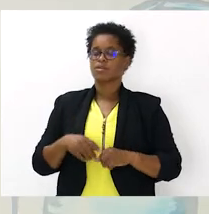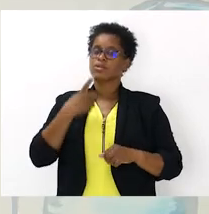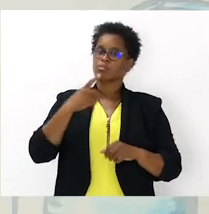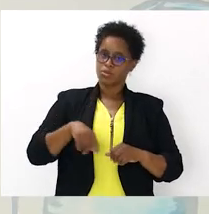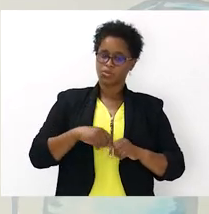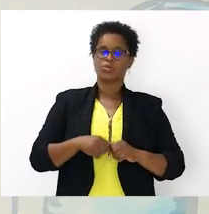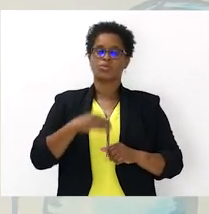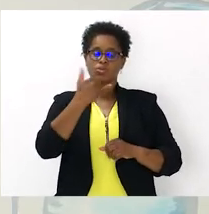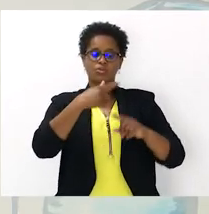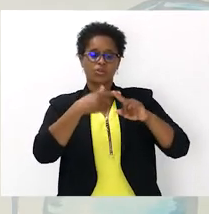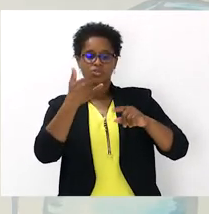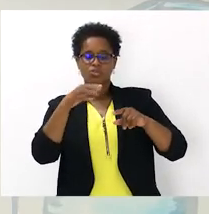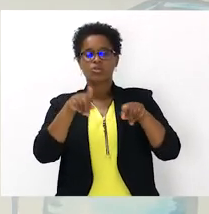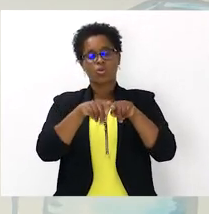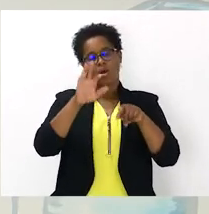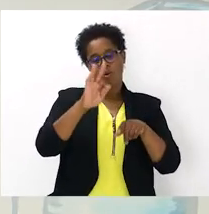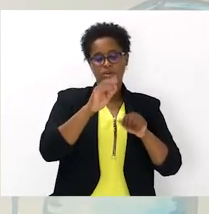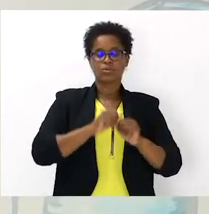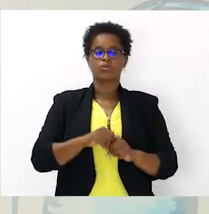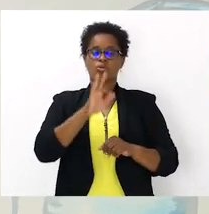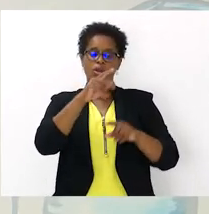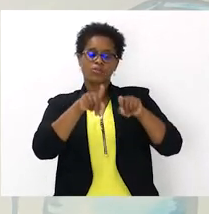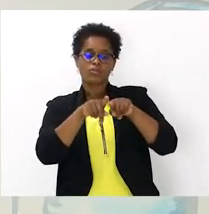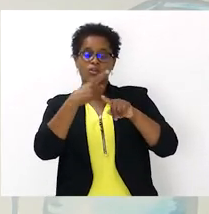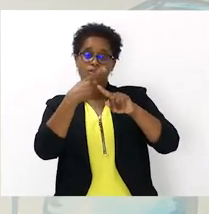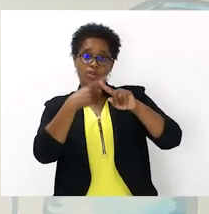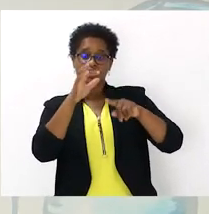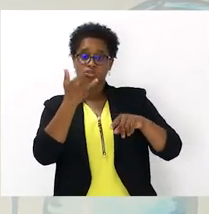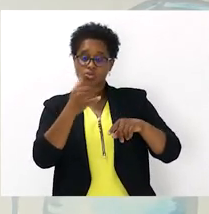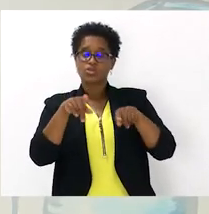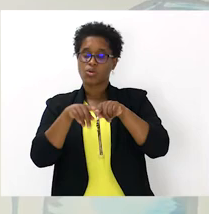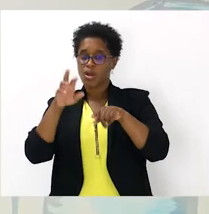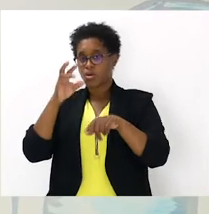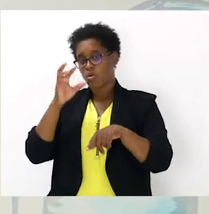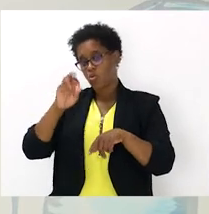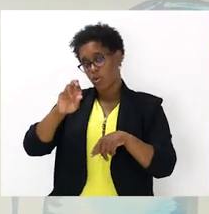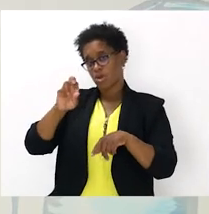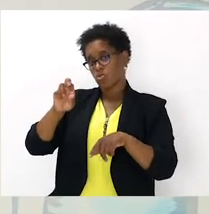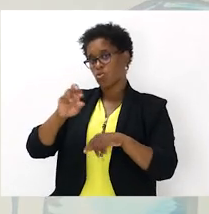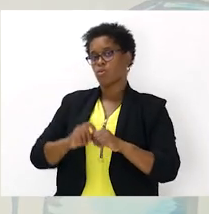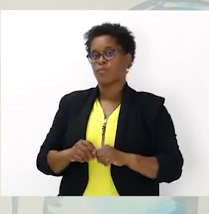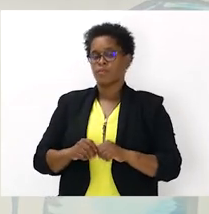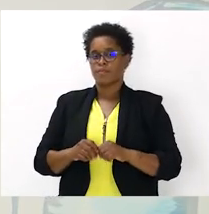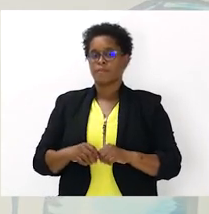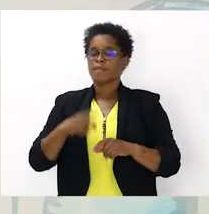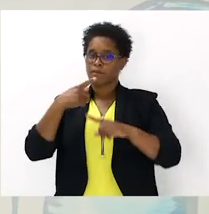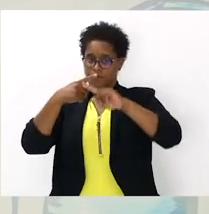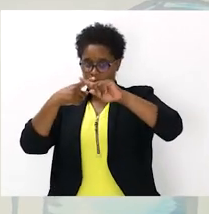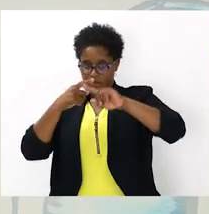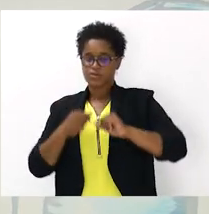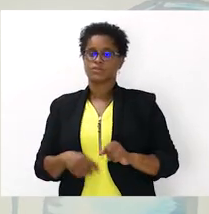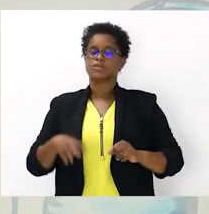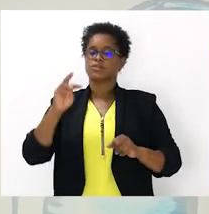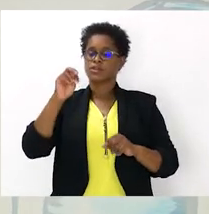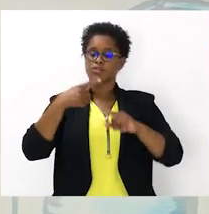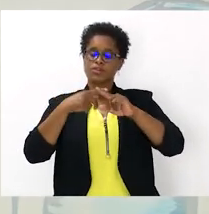repito, 2 vezes 2, 4, 4 vezes 2, dá 8, vezes